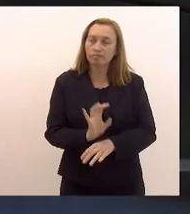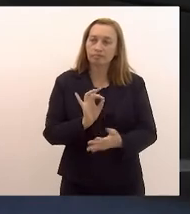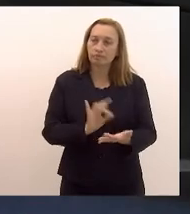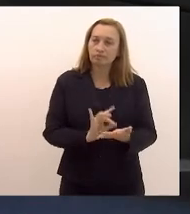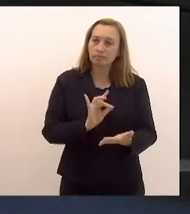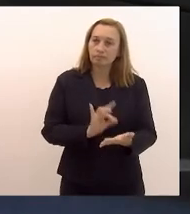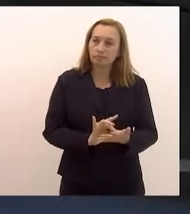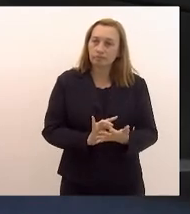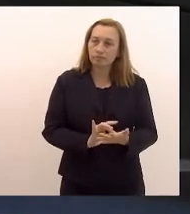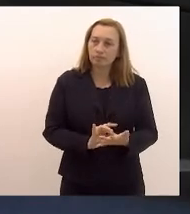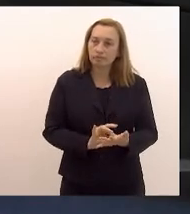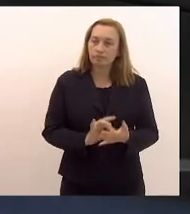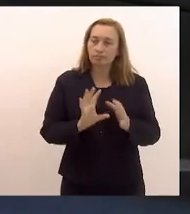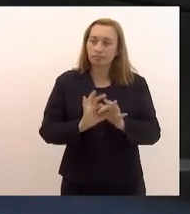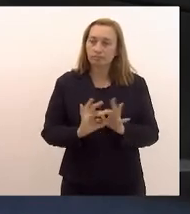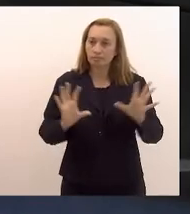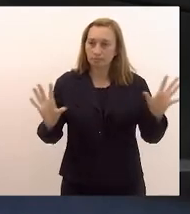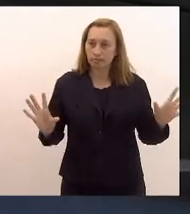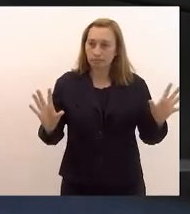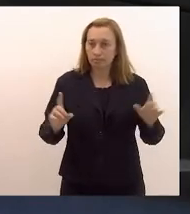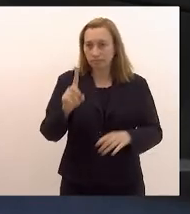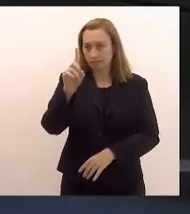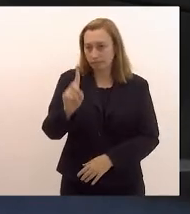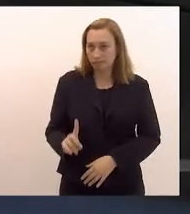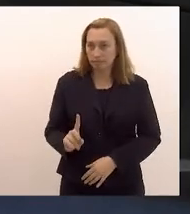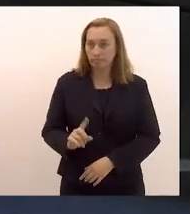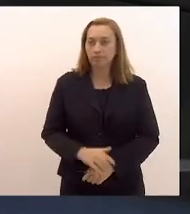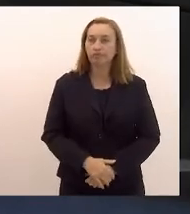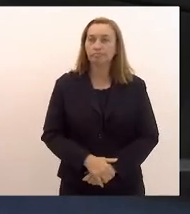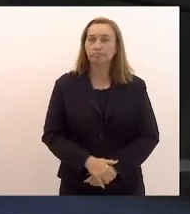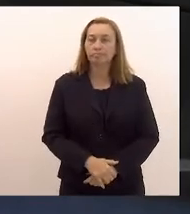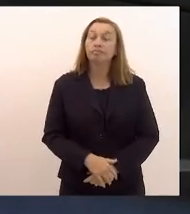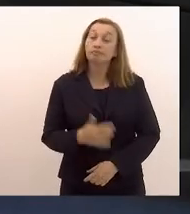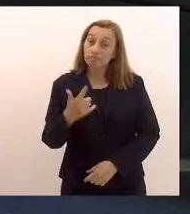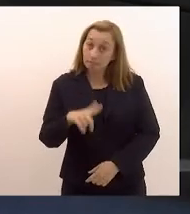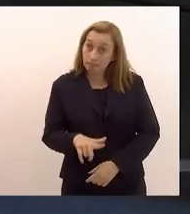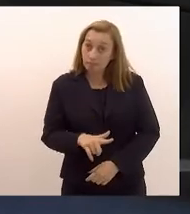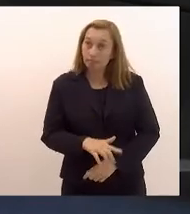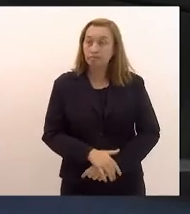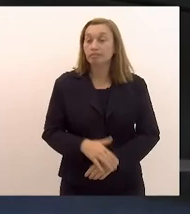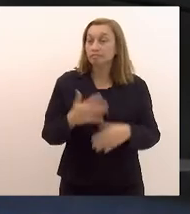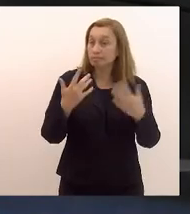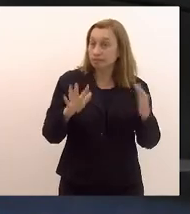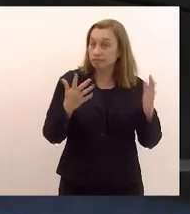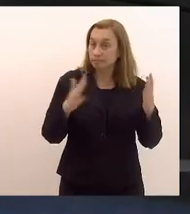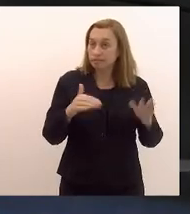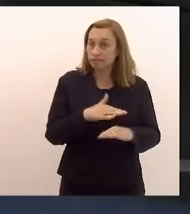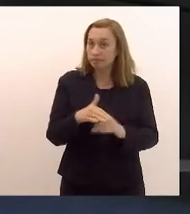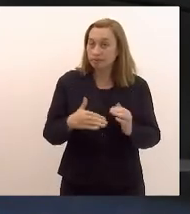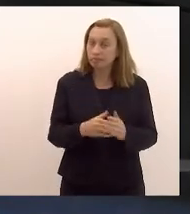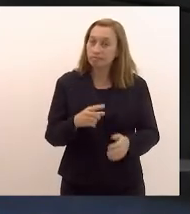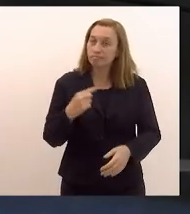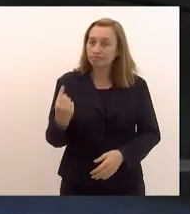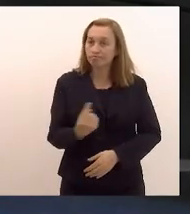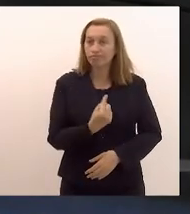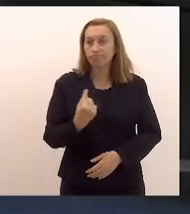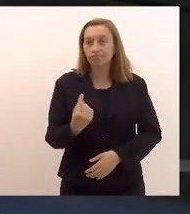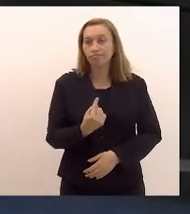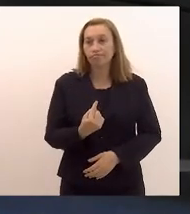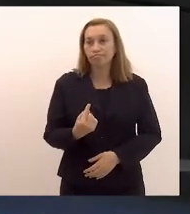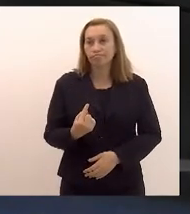verdadeiramente democrático de direito mais uma vez parabéns a todos nós